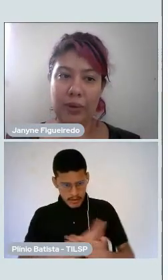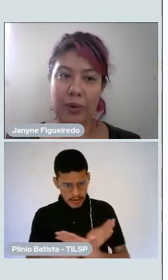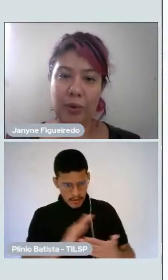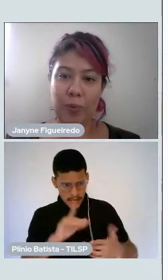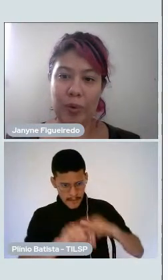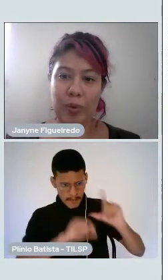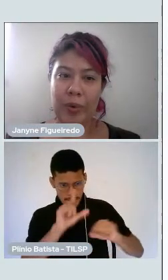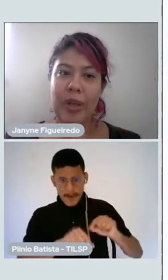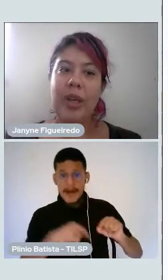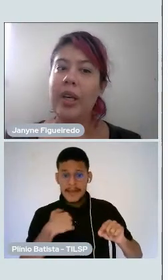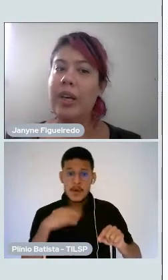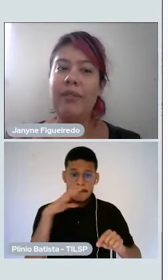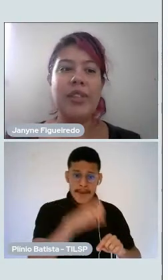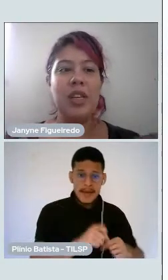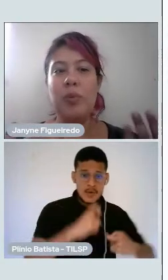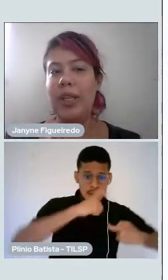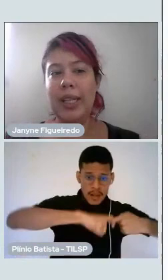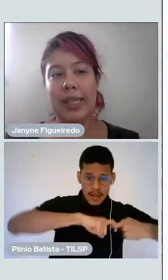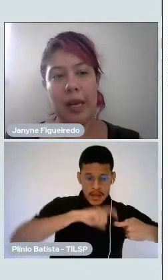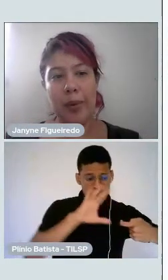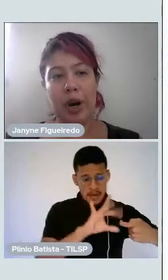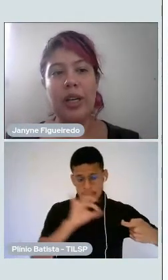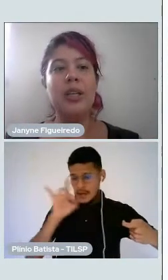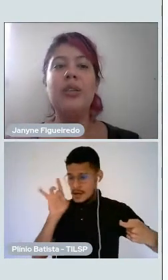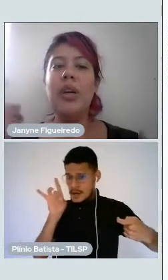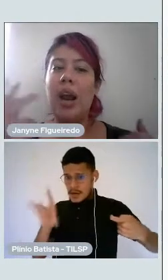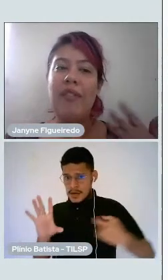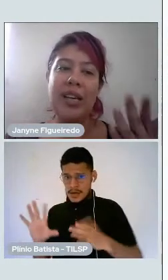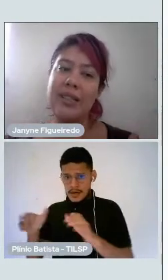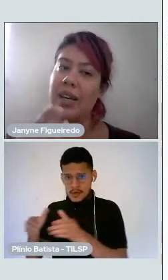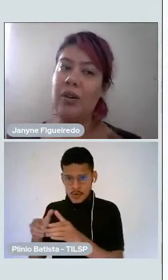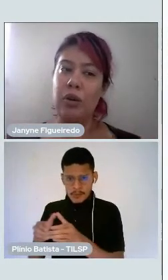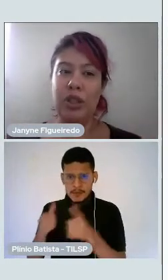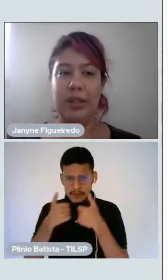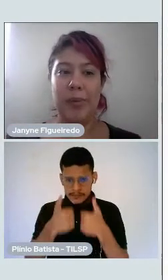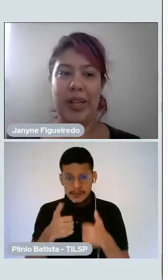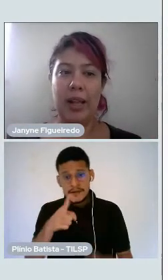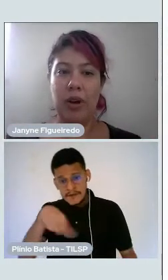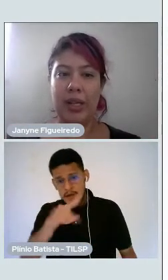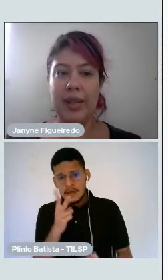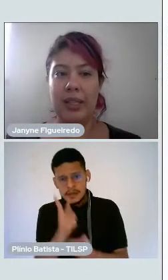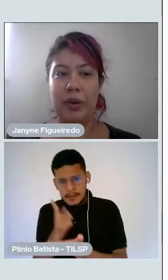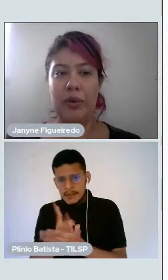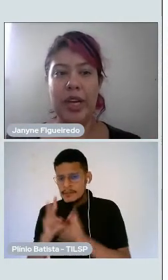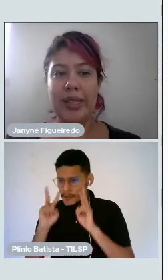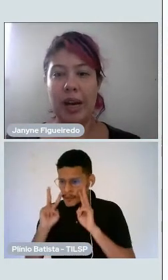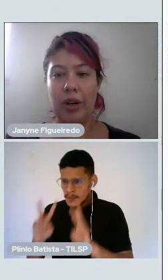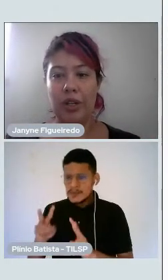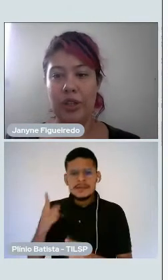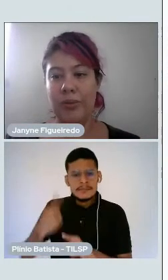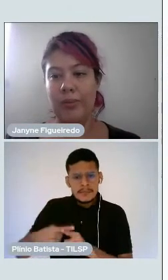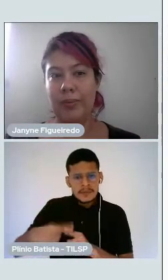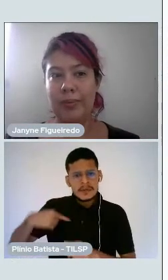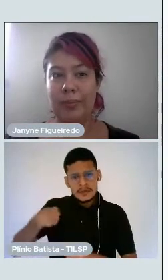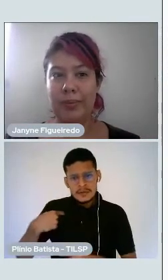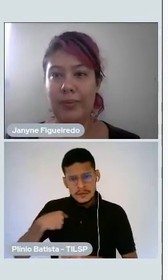o link no grupo e vocês podem estar sempre olhando que ela vai ser constantemente atualizada